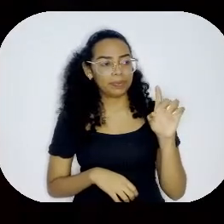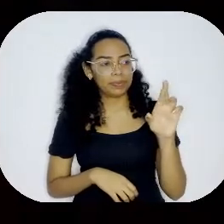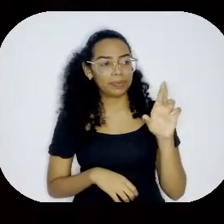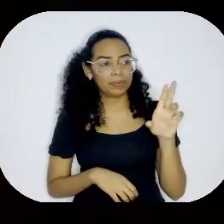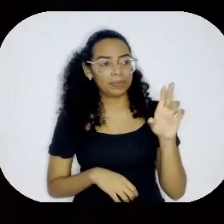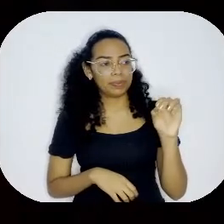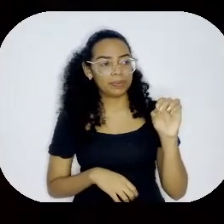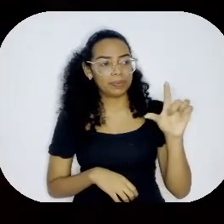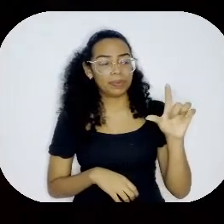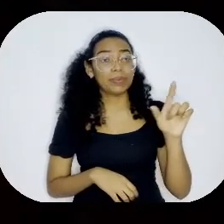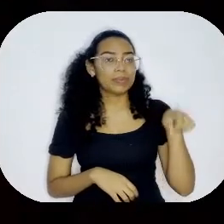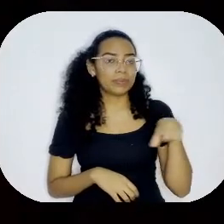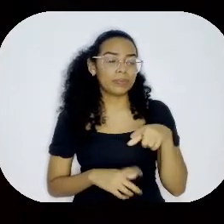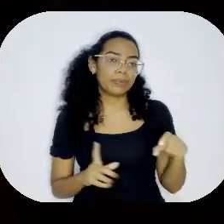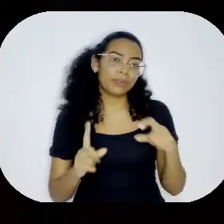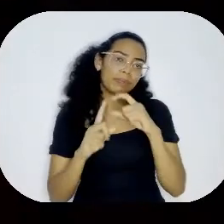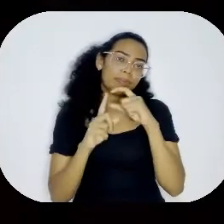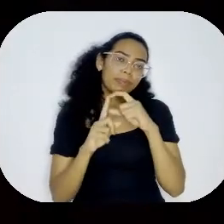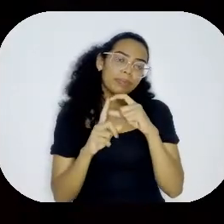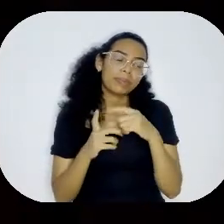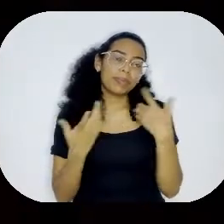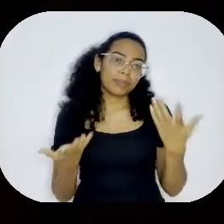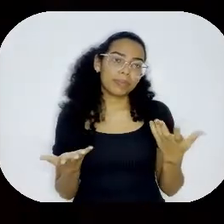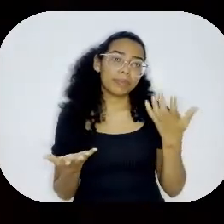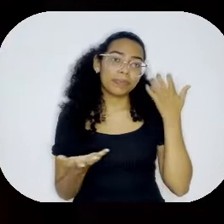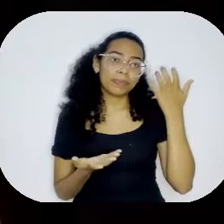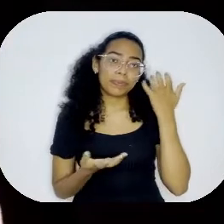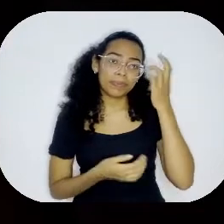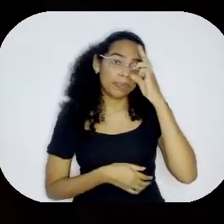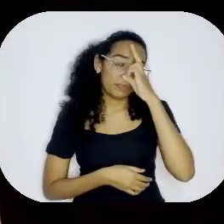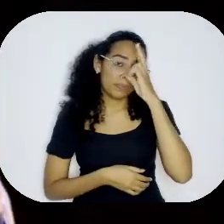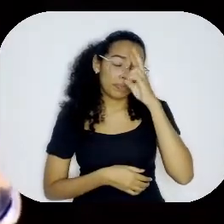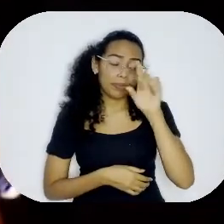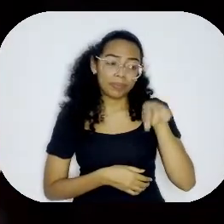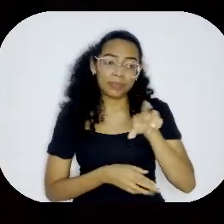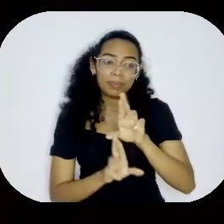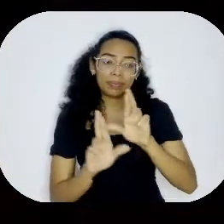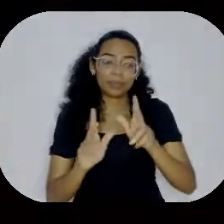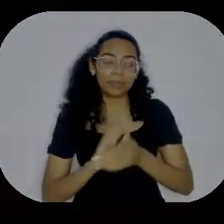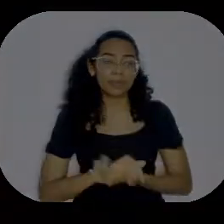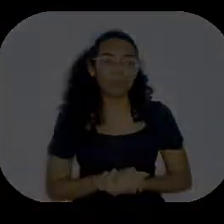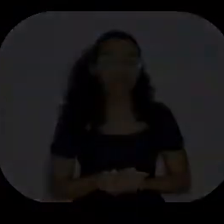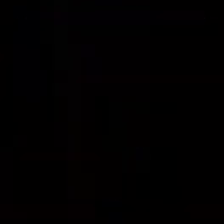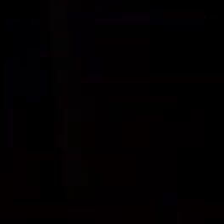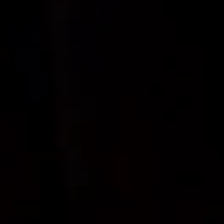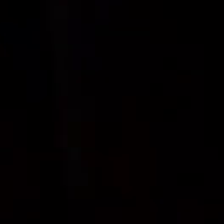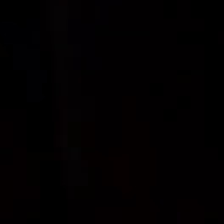essa canção. E é um acróstico, né? São as letras da palavra dela, Lourdes. Então ficou meio canto essa canção, né? Ficou bem